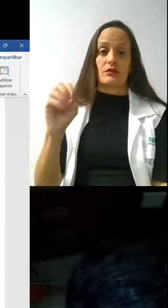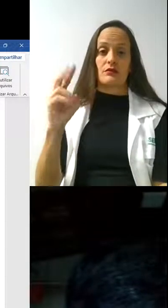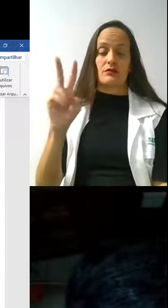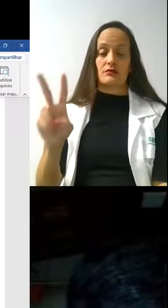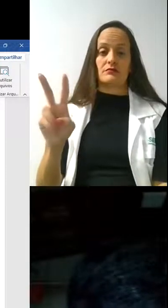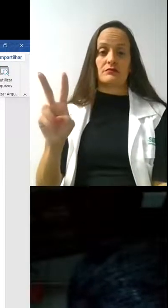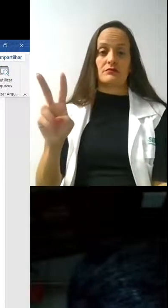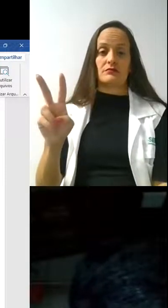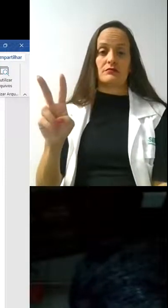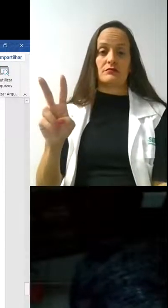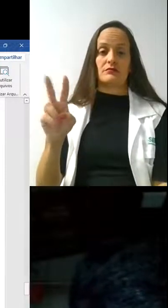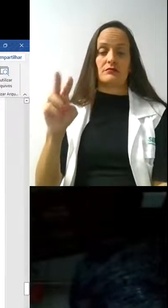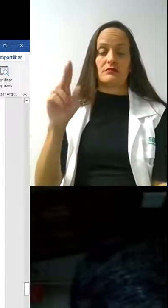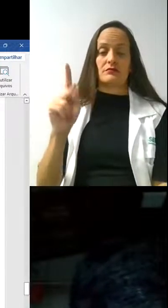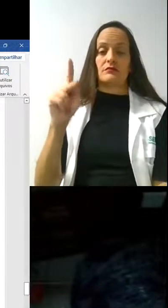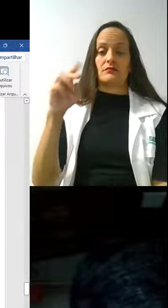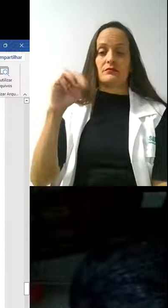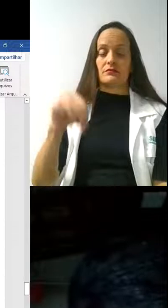0,0002 km.